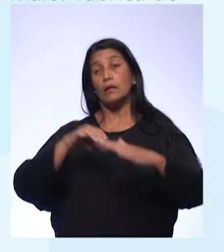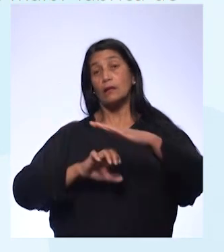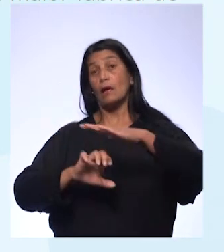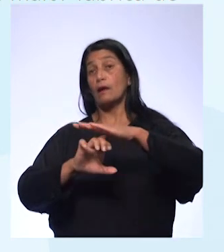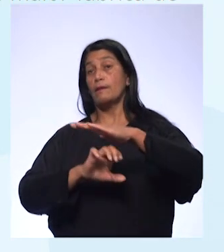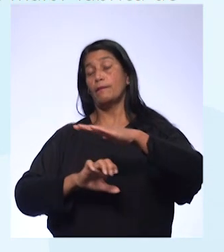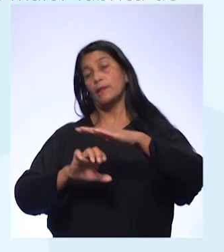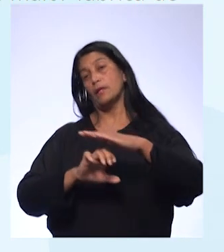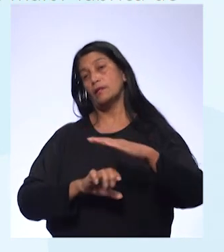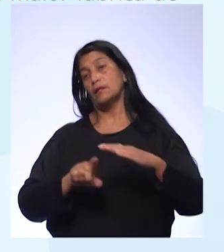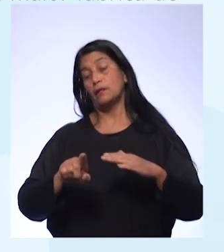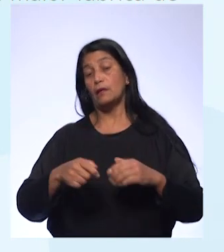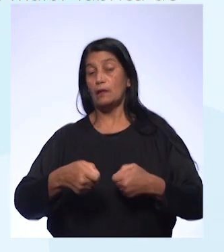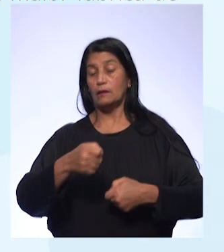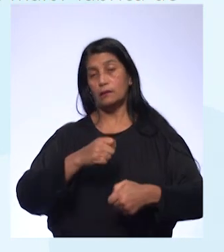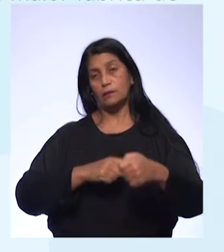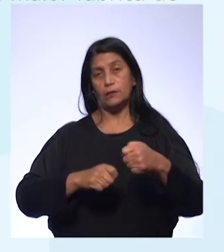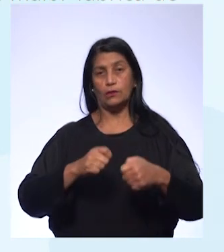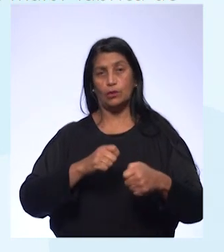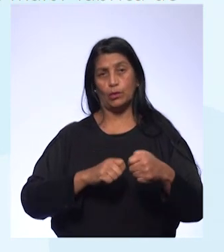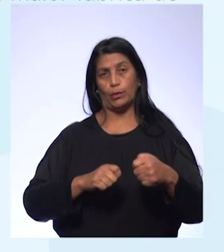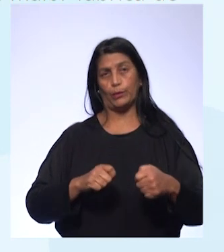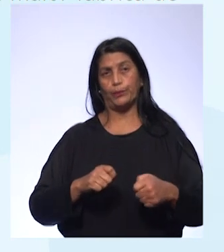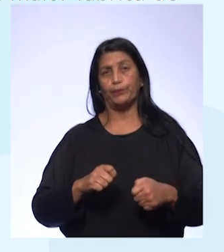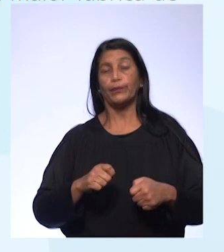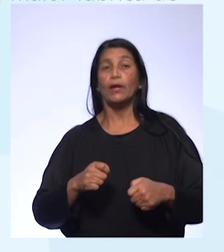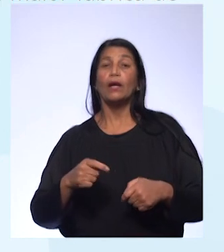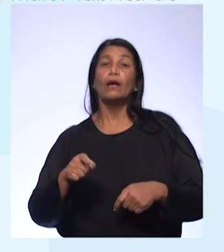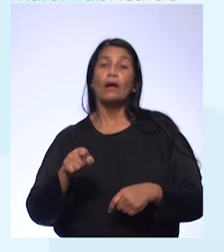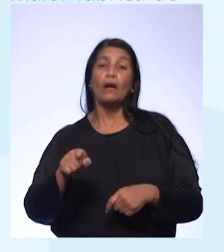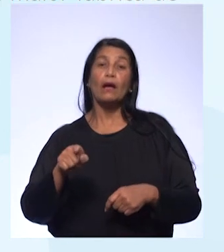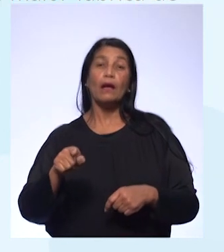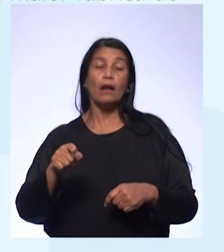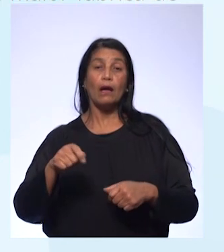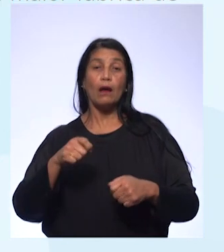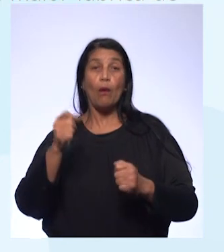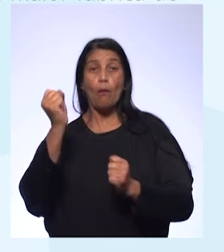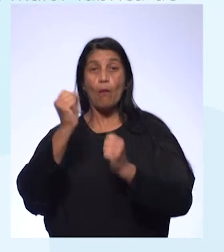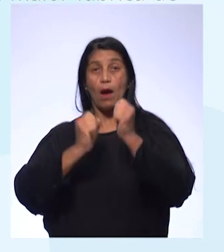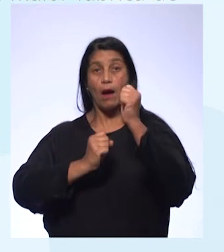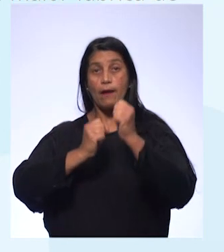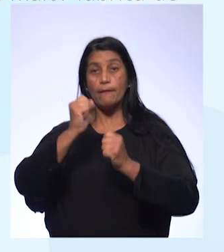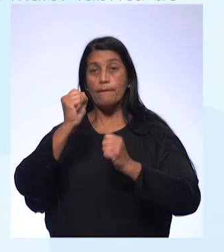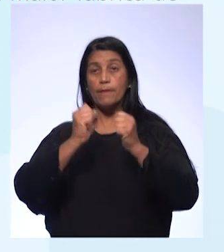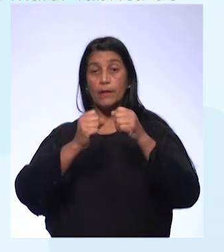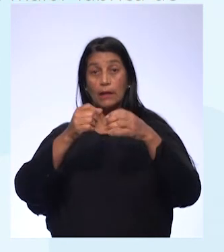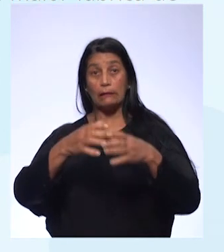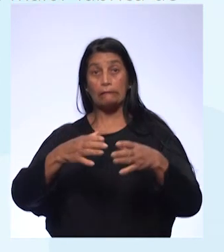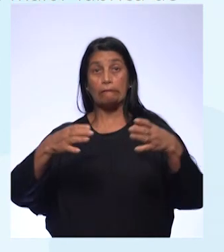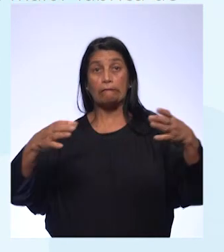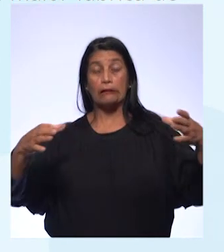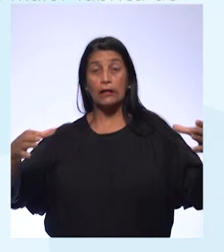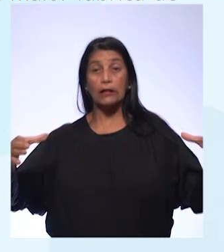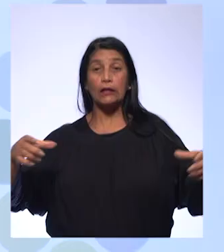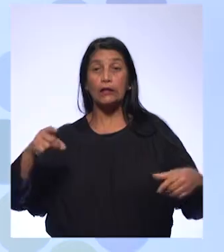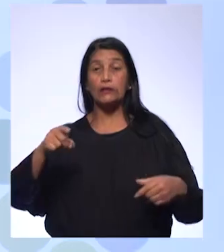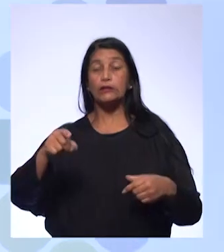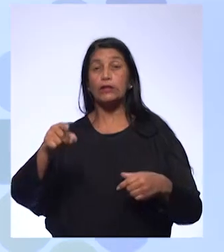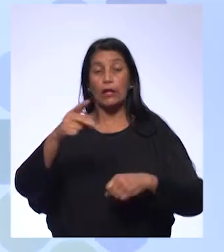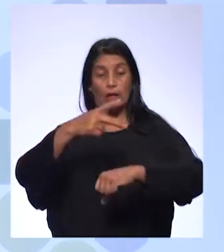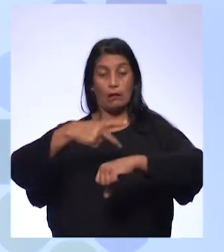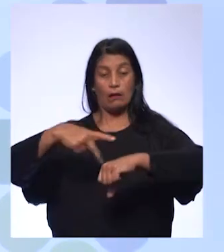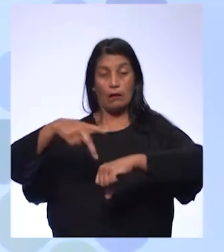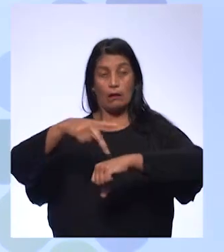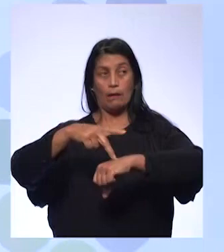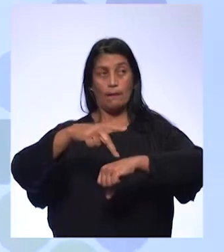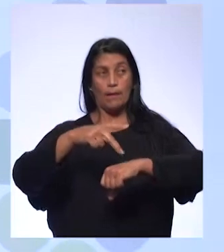onde ele administrou, né? Que, por sinal, era a maior fábrica de fiação de algodão da Grã-Bretanha. Então, foi